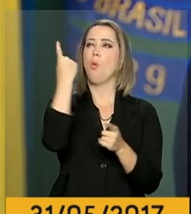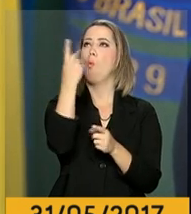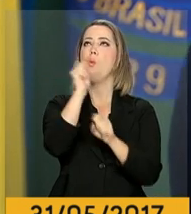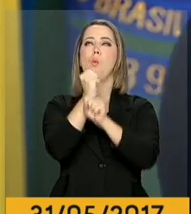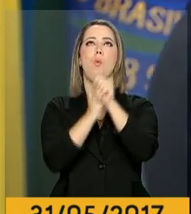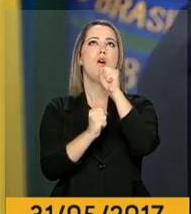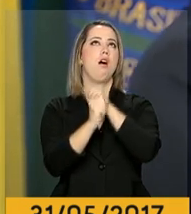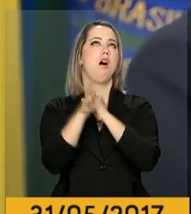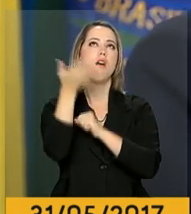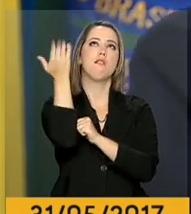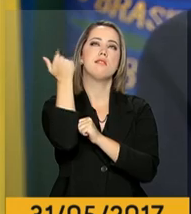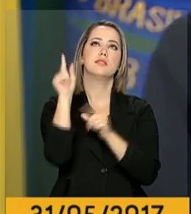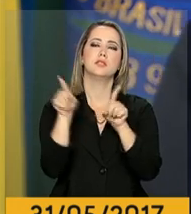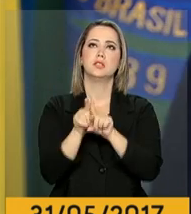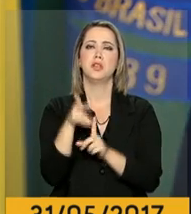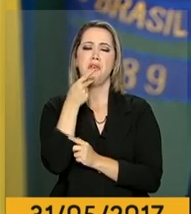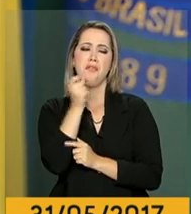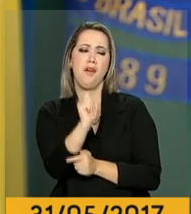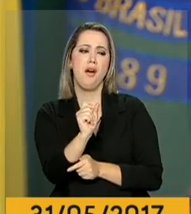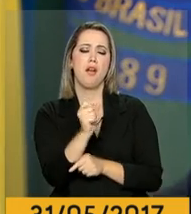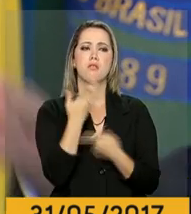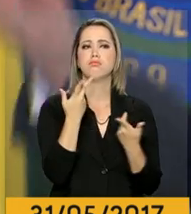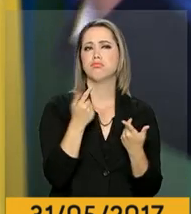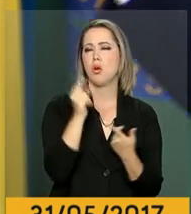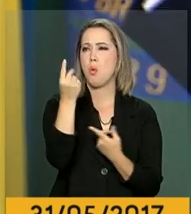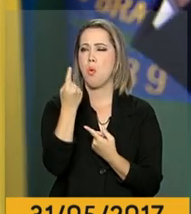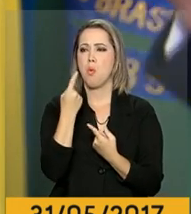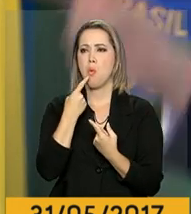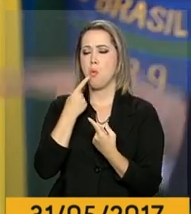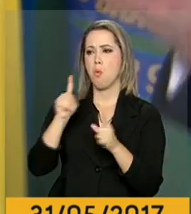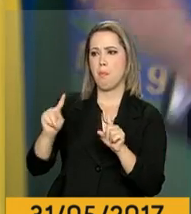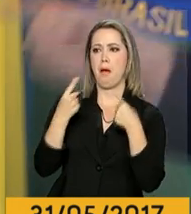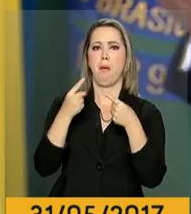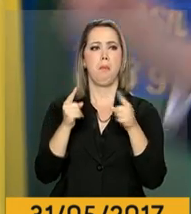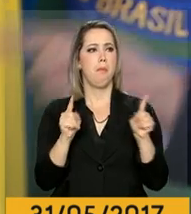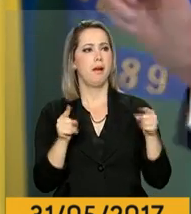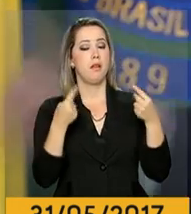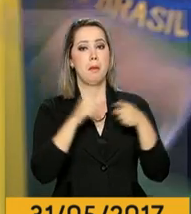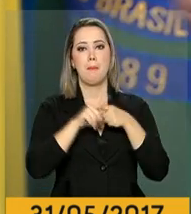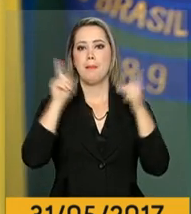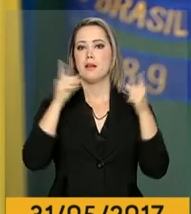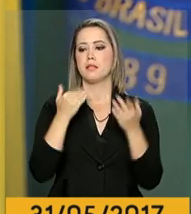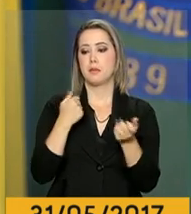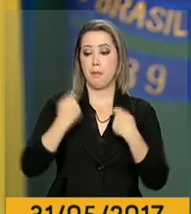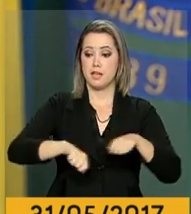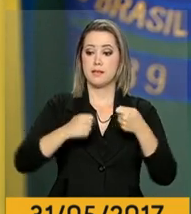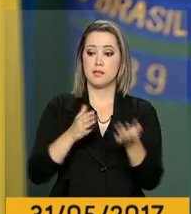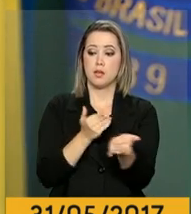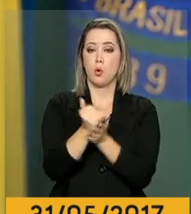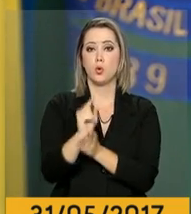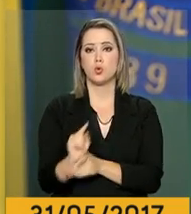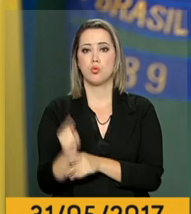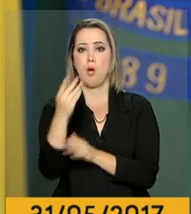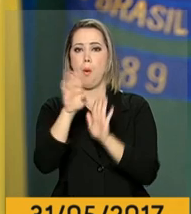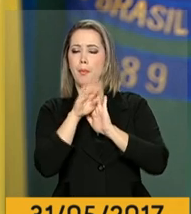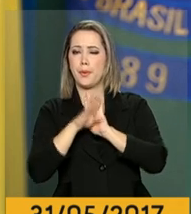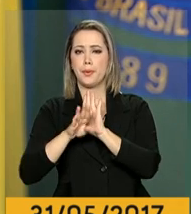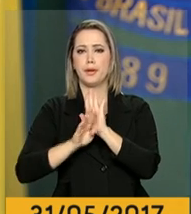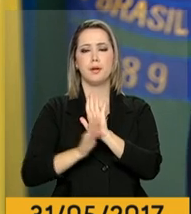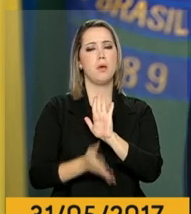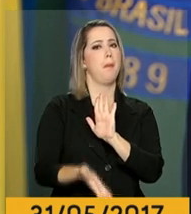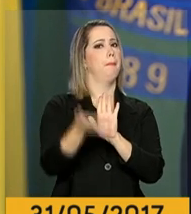atrás. Até quando fazem uma ou outra objeção, ainda dizem, olha, mas é preciso continuar o programa que se